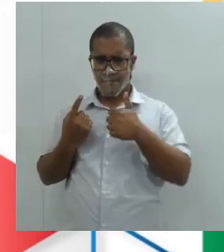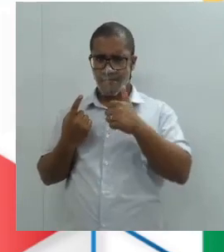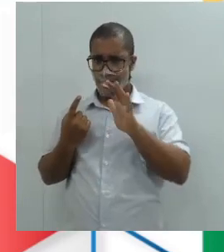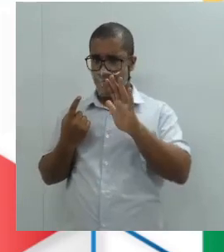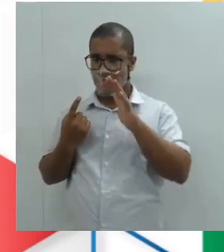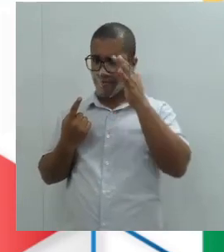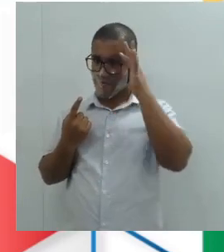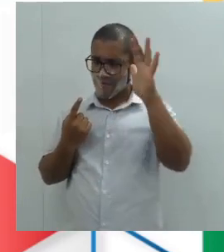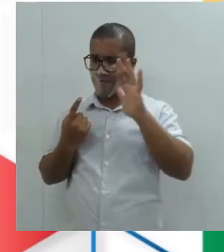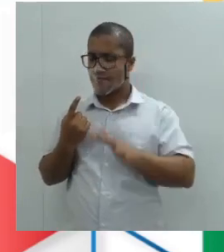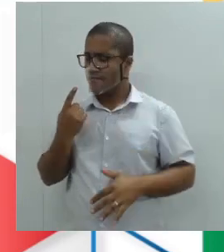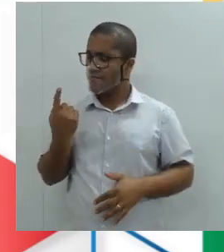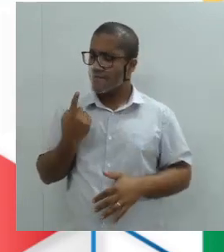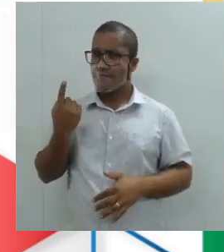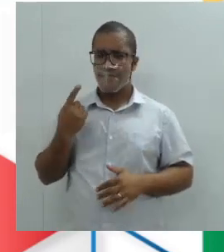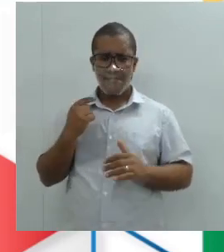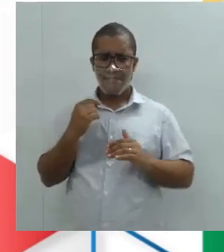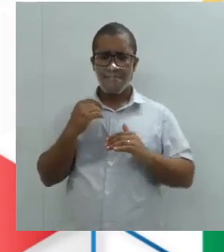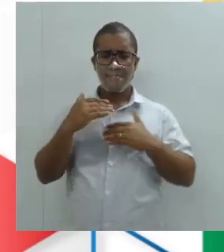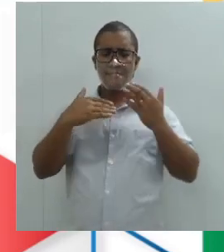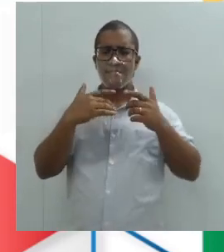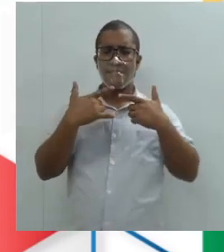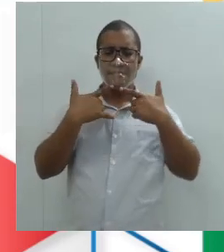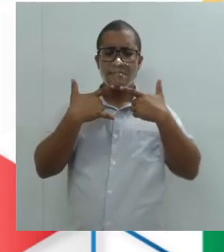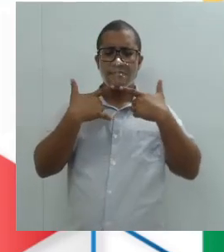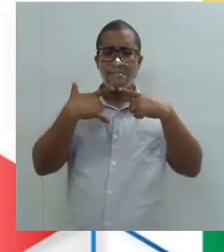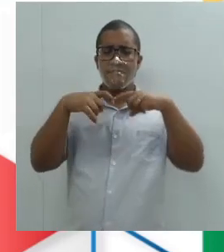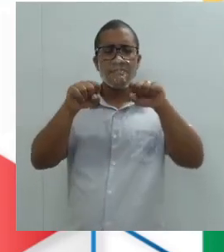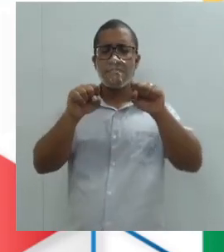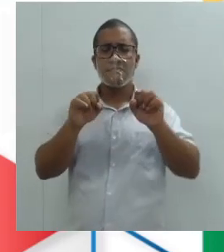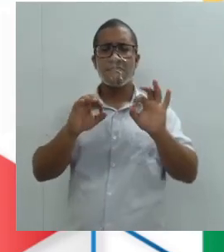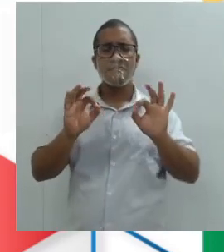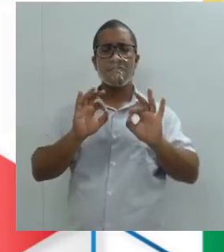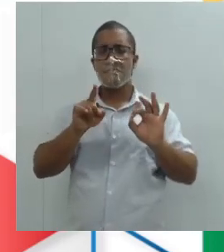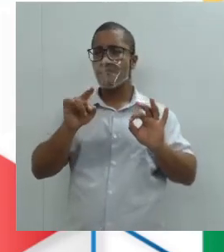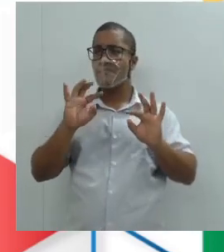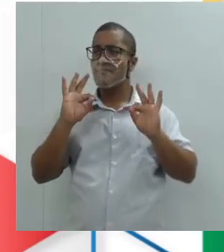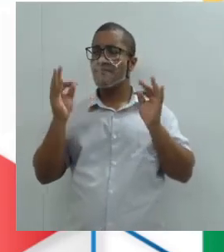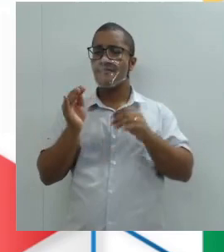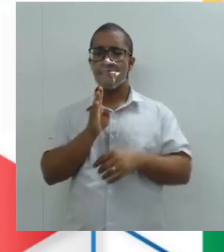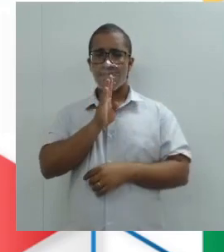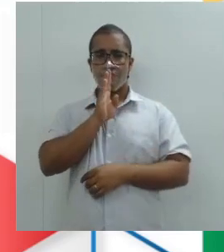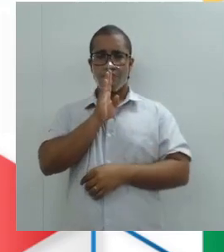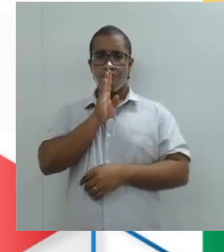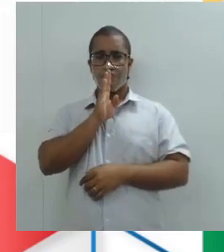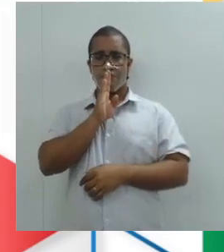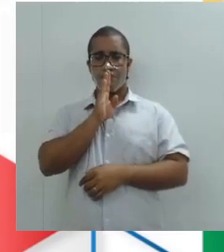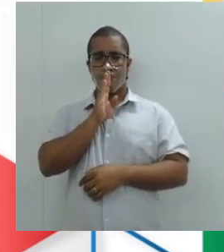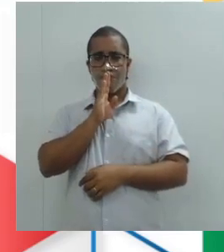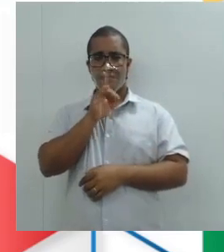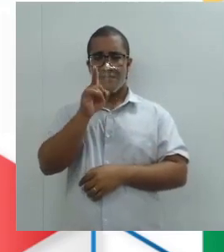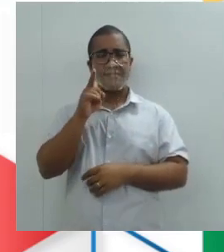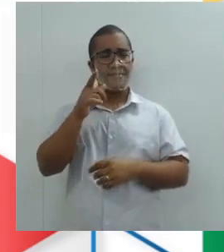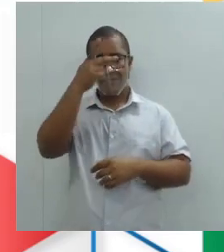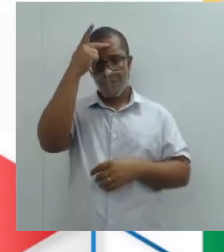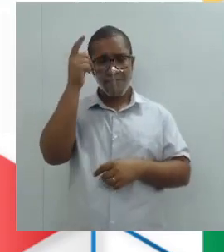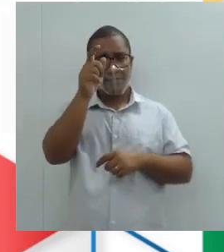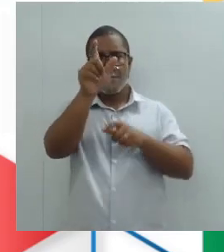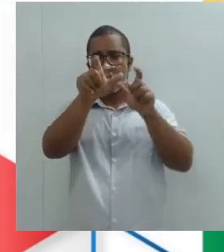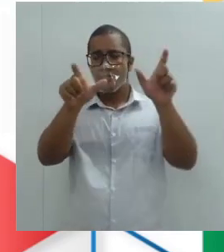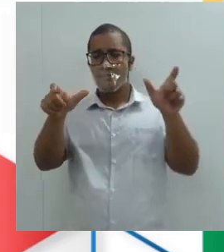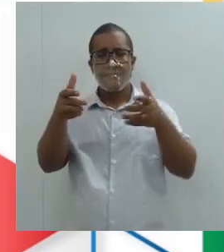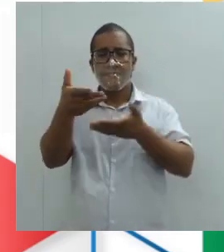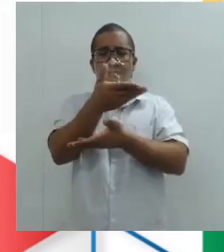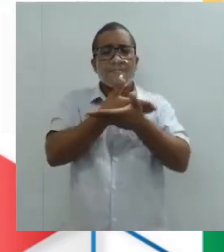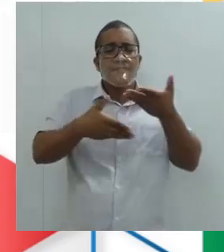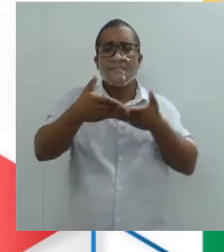certo? Sem desenvolvimento linguístico, ou seja, que ninguém fala nada. Sem alteração do ser humano na paisagem, sem interação com os